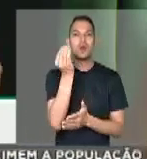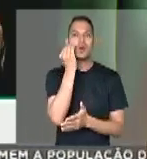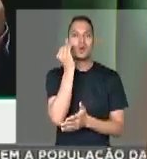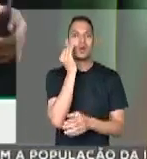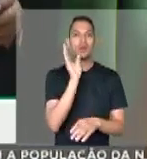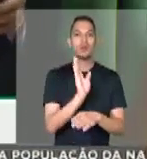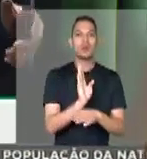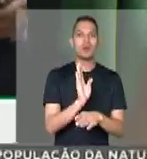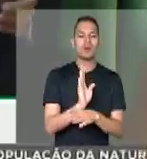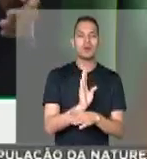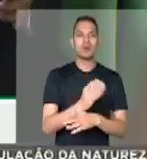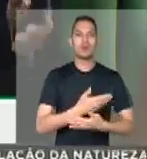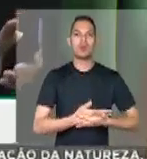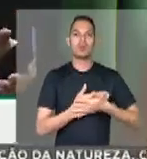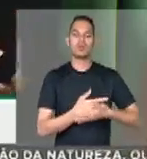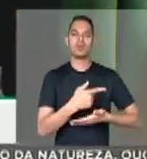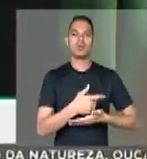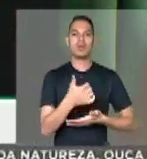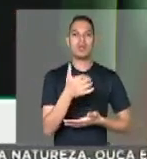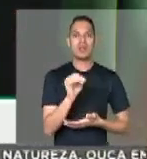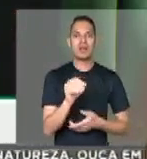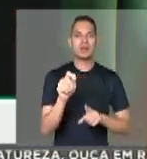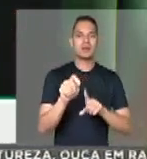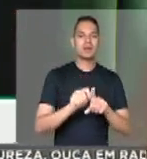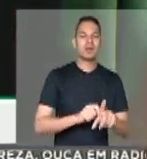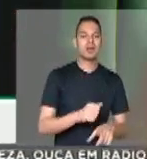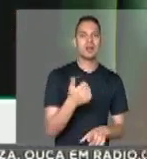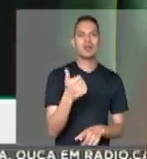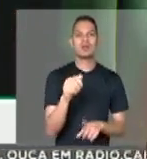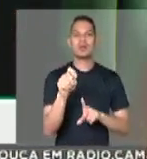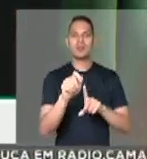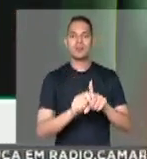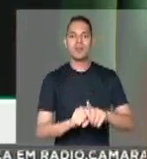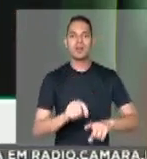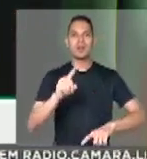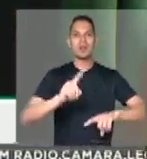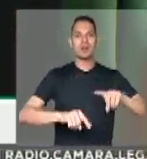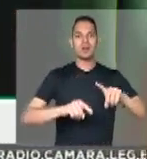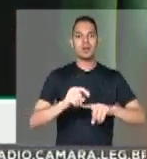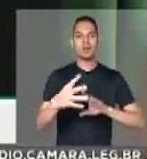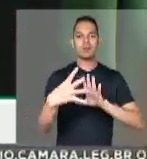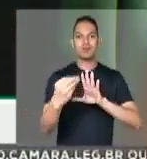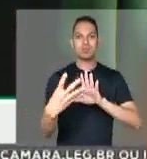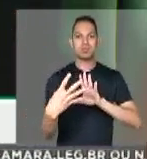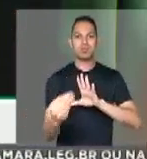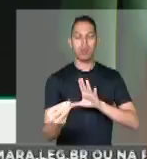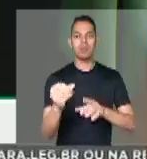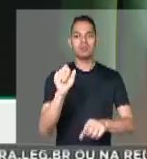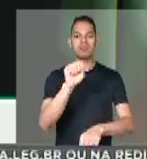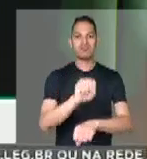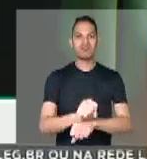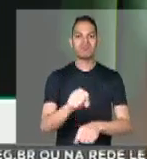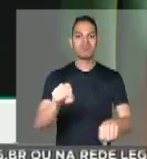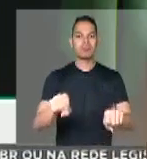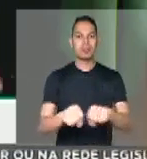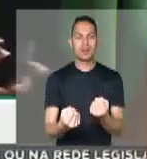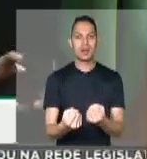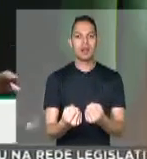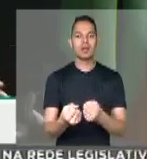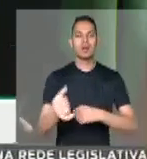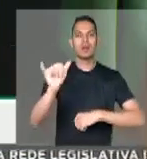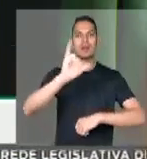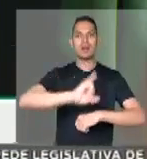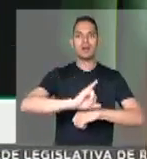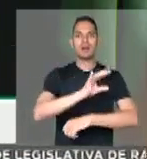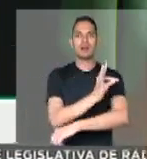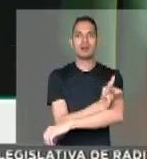pezinho, que por 9, 10, 11 meses fica-se estragado um equipamento simples na maternidade, em Palmas, porque assim